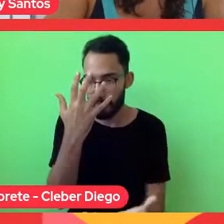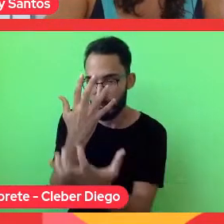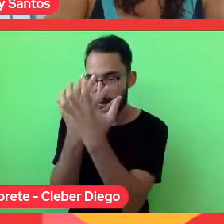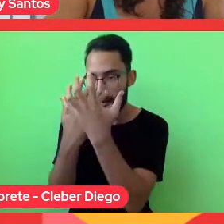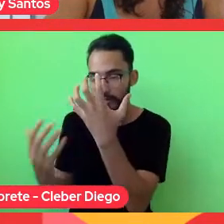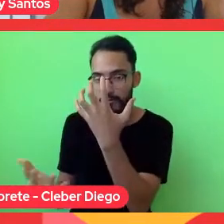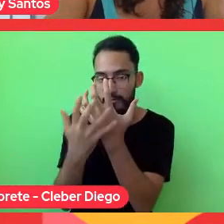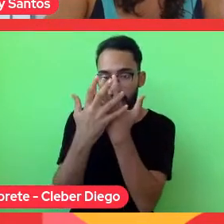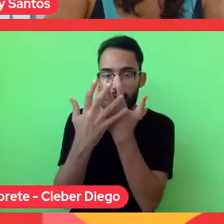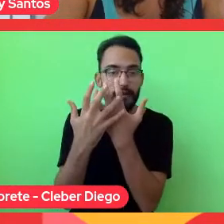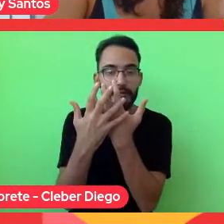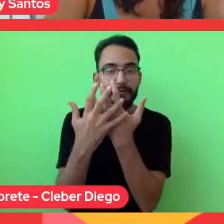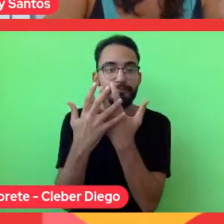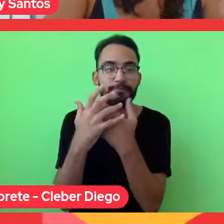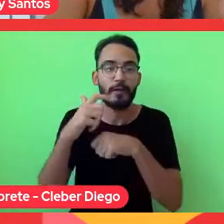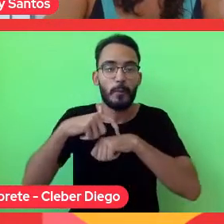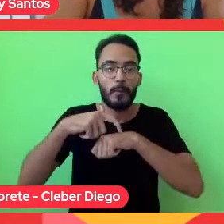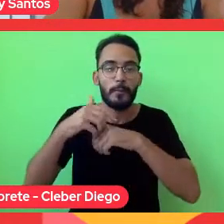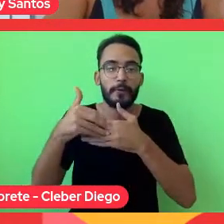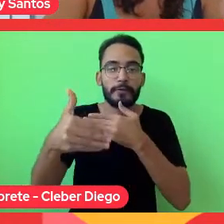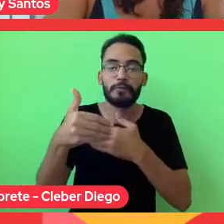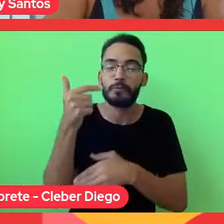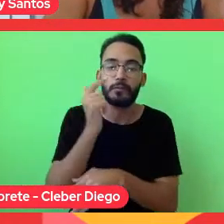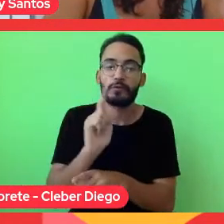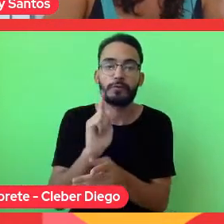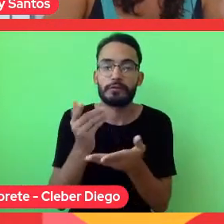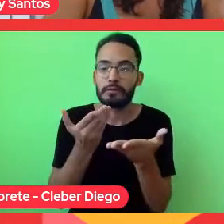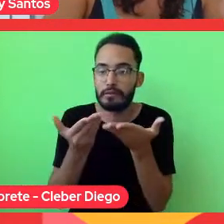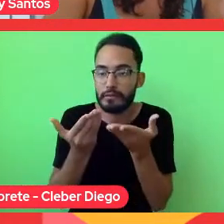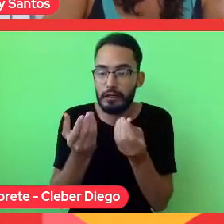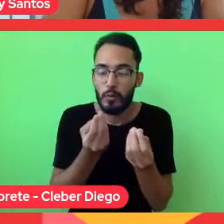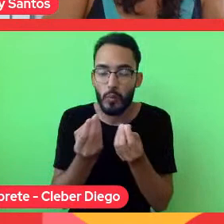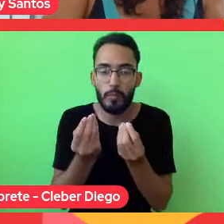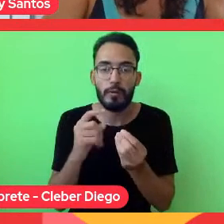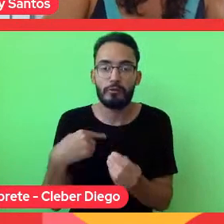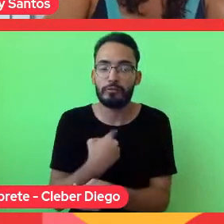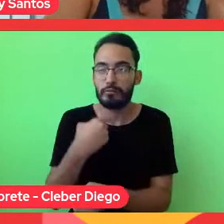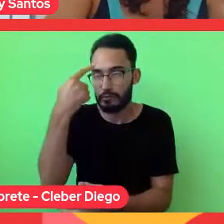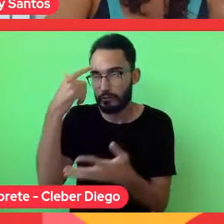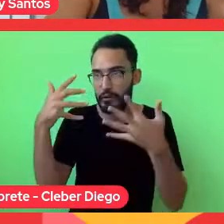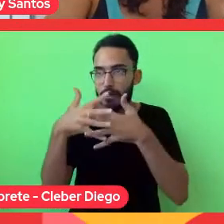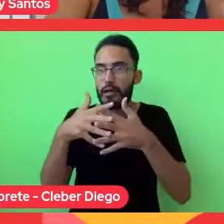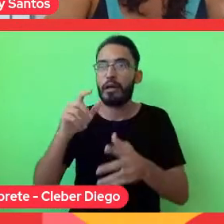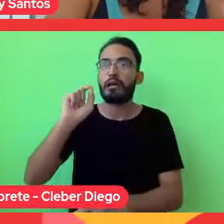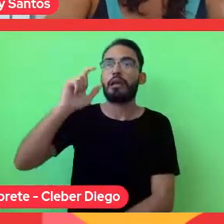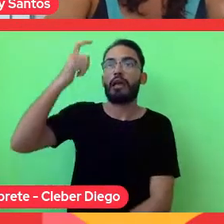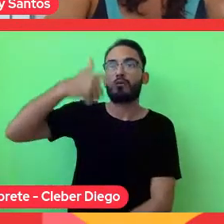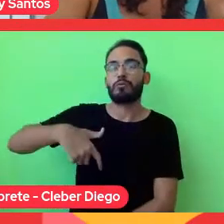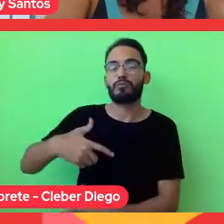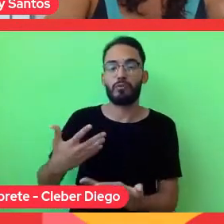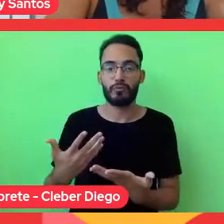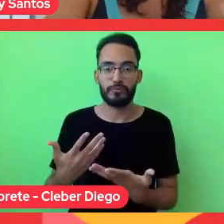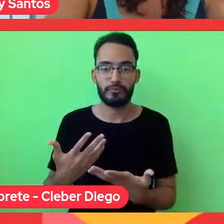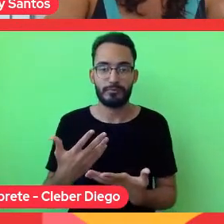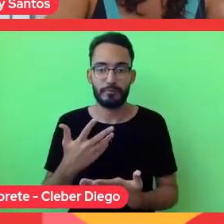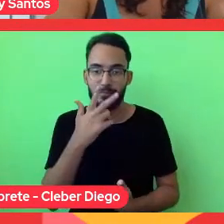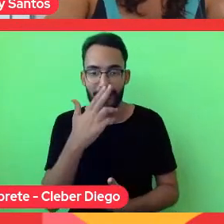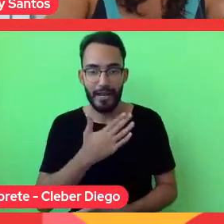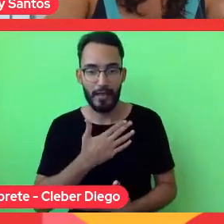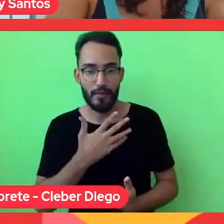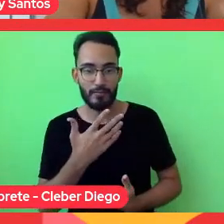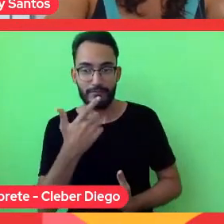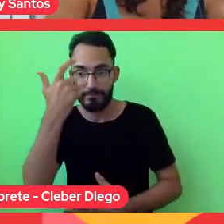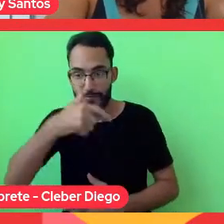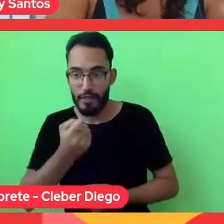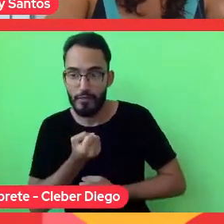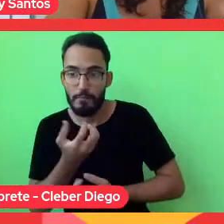que a gente não consegue lidar com tudo isso. E às vezes a gente até se confunde quem eu sou, né? Então, eu sou a pessoa que eu estou demonstrando, eu